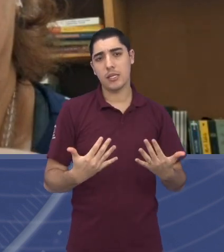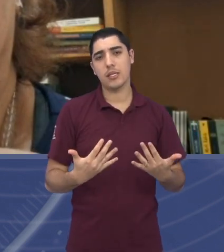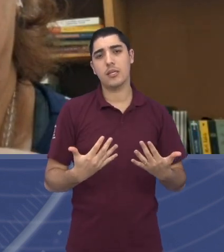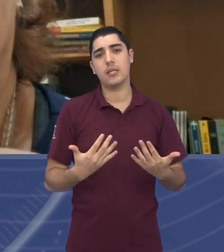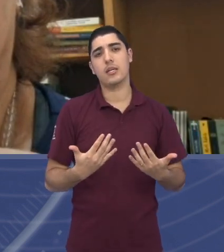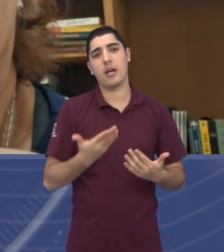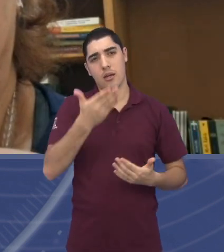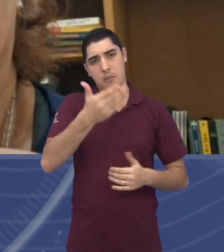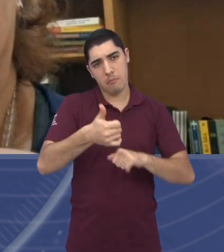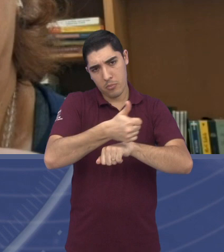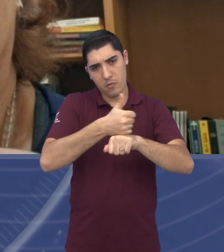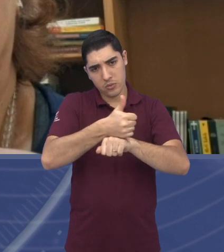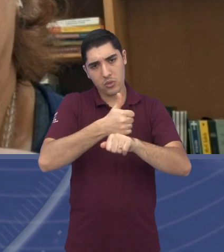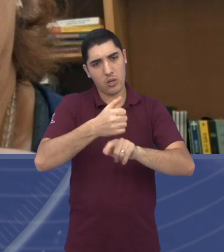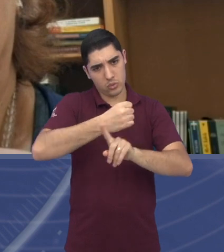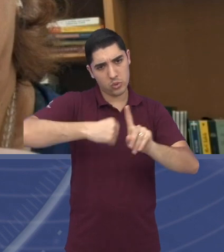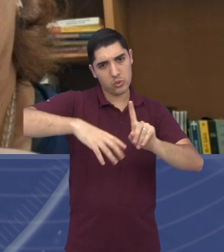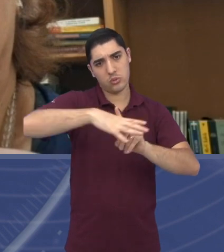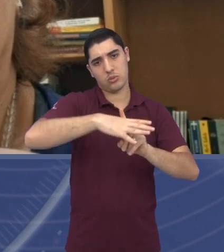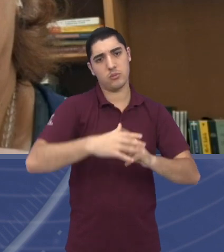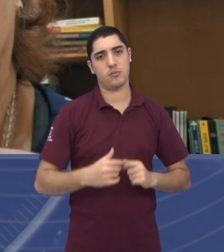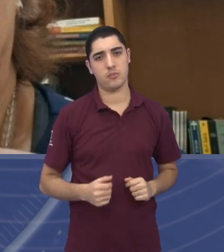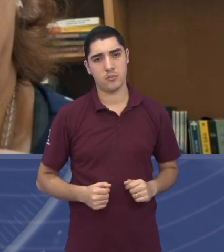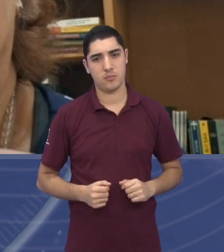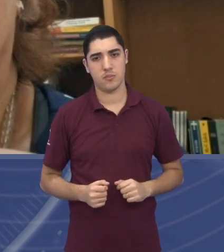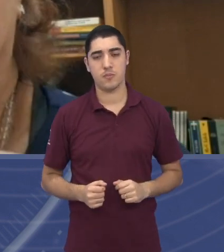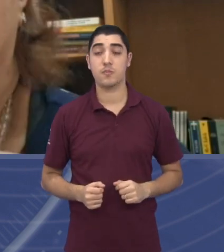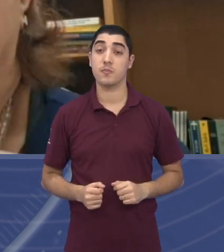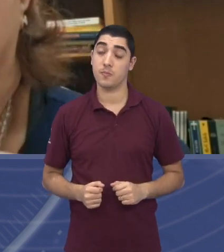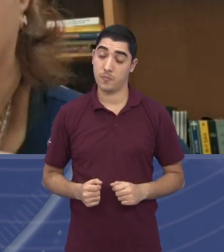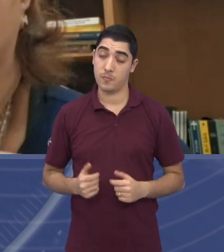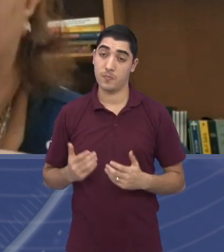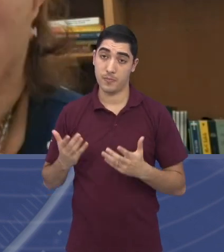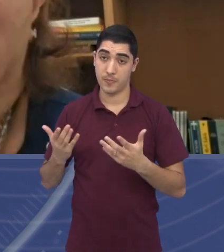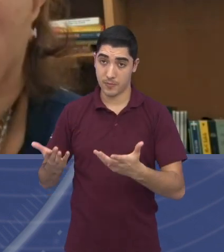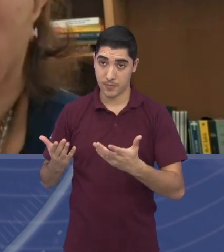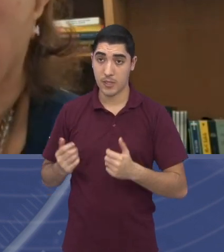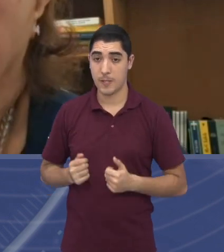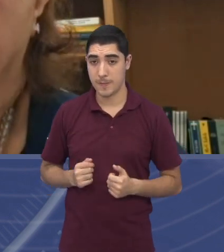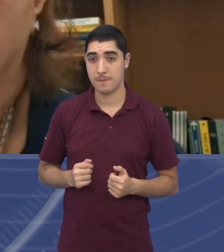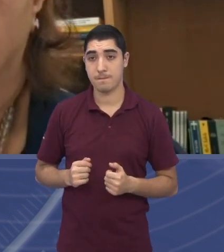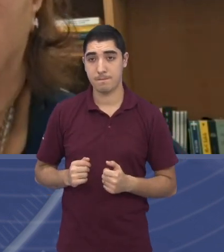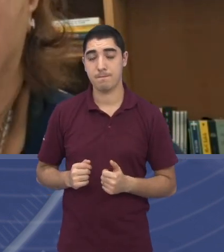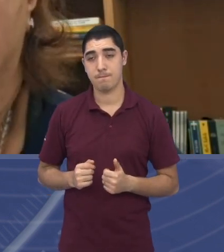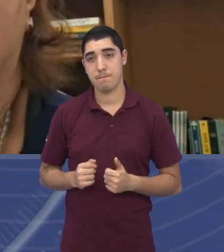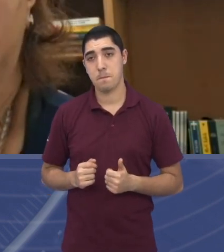enquanto sociedade, como socióloga que você é. Bom,